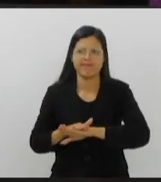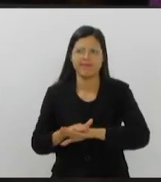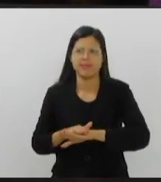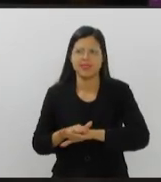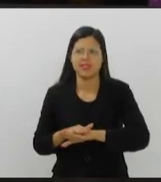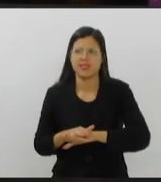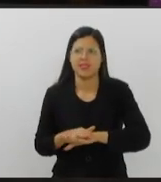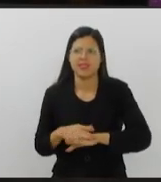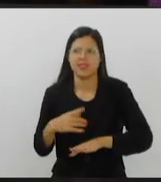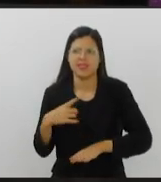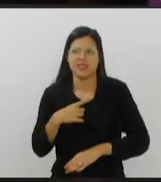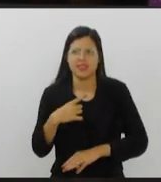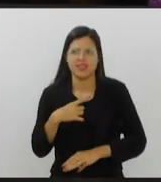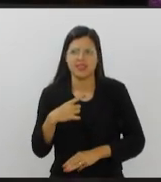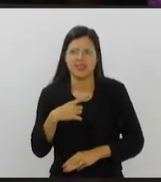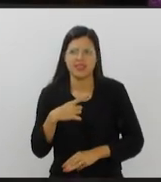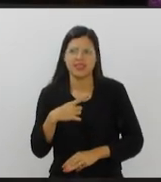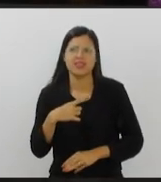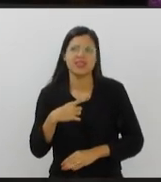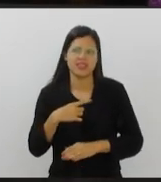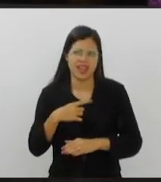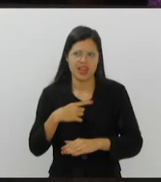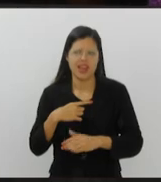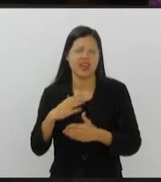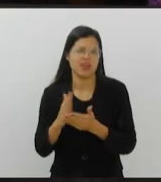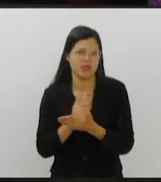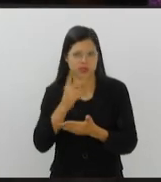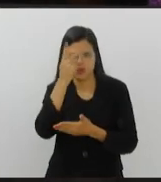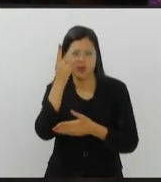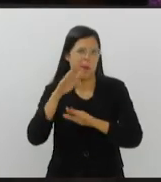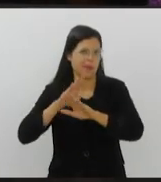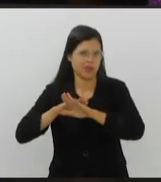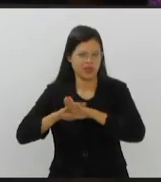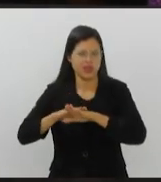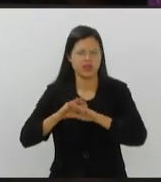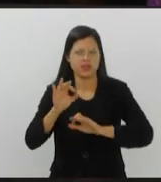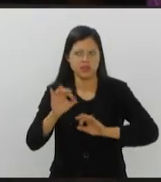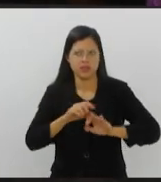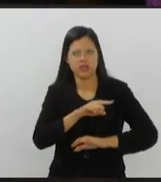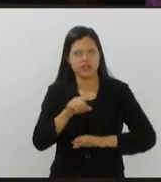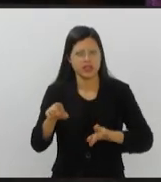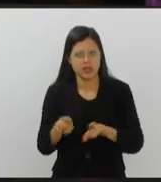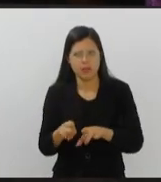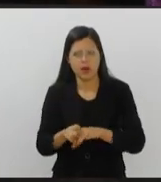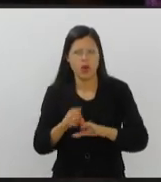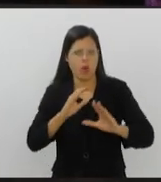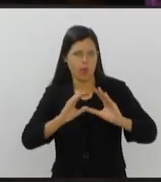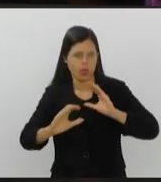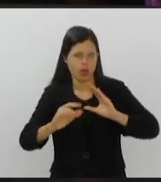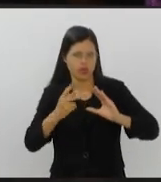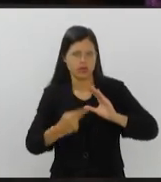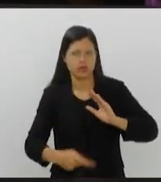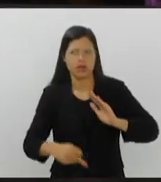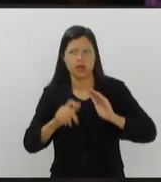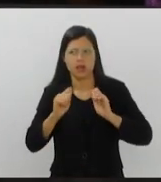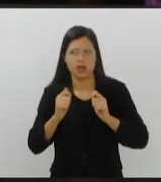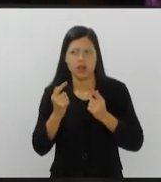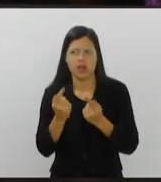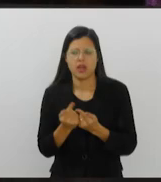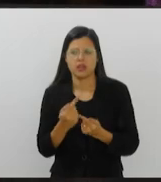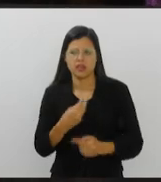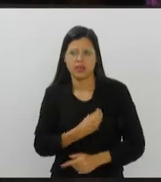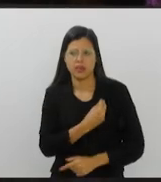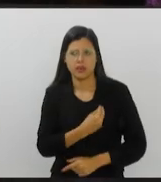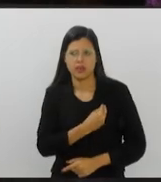umas janelinhas aí atrás, tem os bastidores. A vocês também, muito obrigada, a comunicação da casa, a presidência dessa